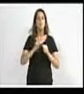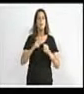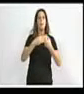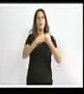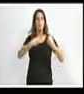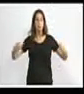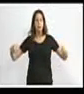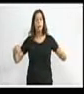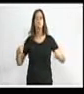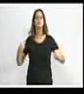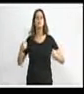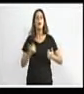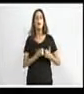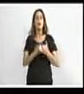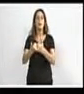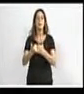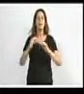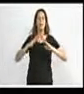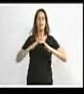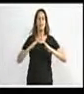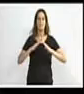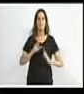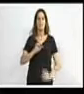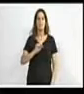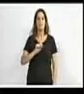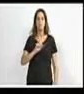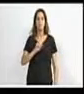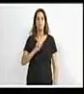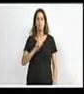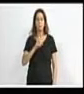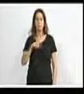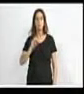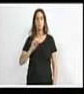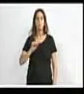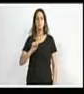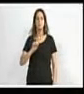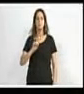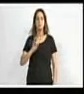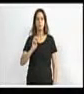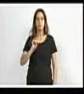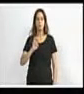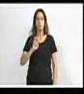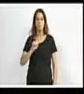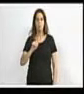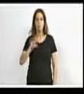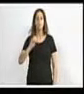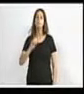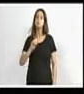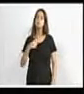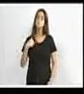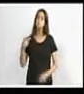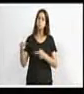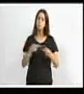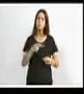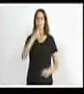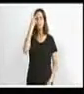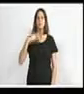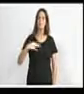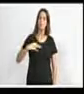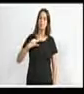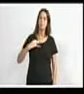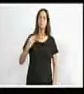São Simeão. E gostaria que toda a nossa cidade, todos os voluntários que pudessem fazer esse pedágio